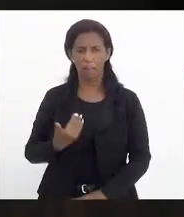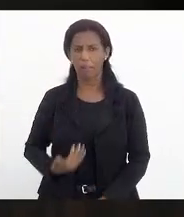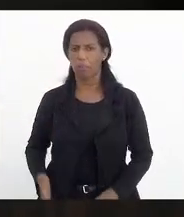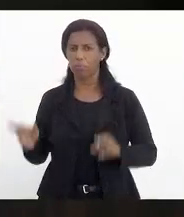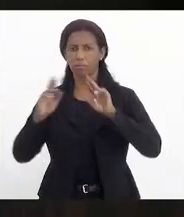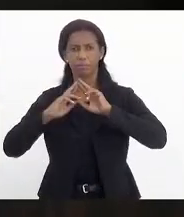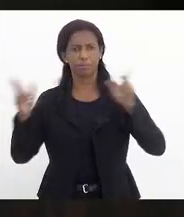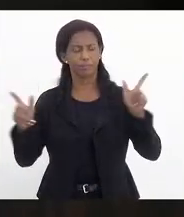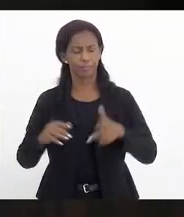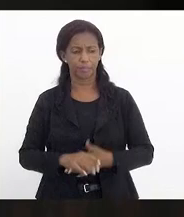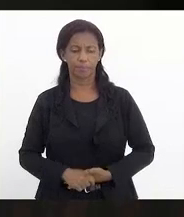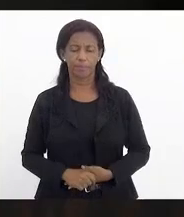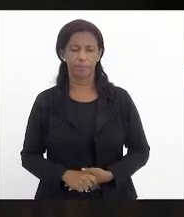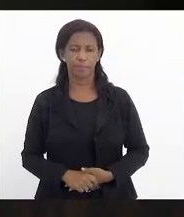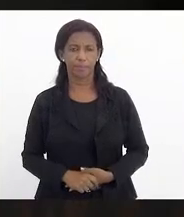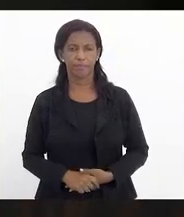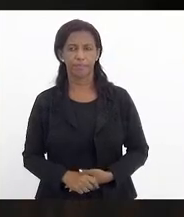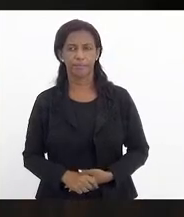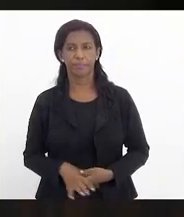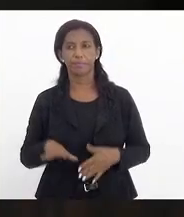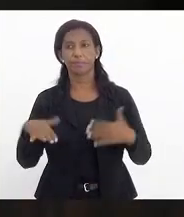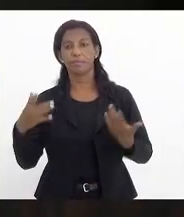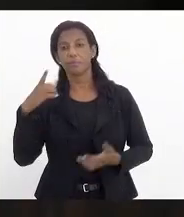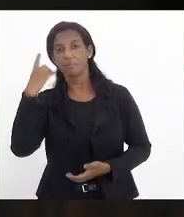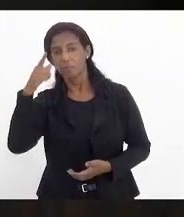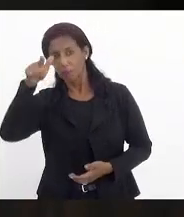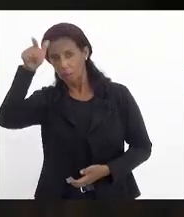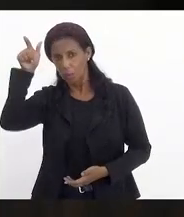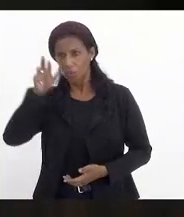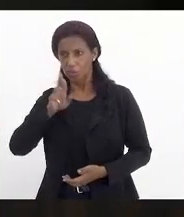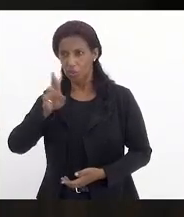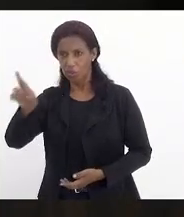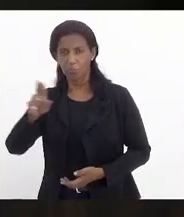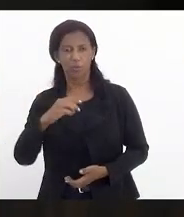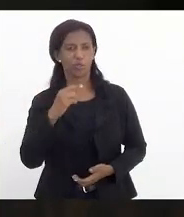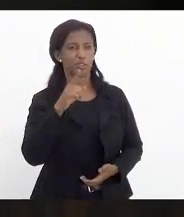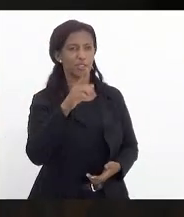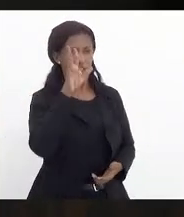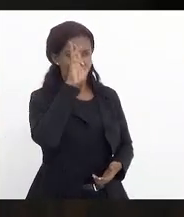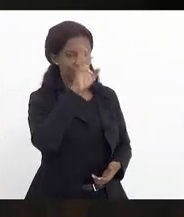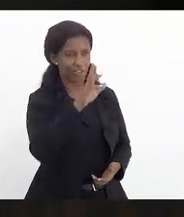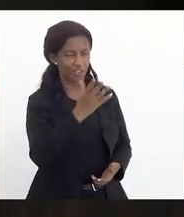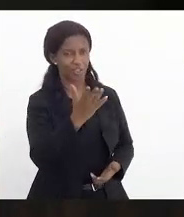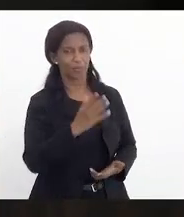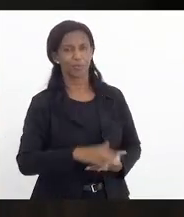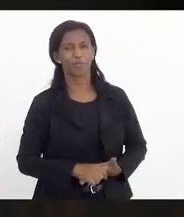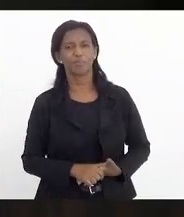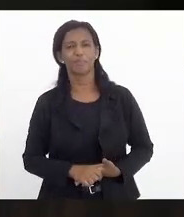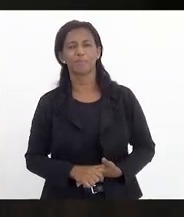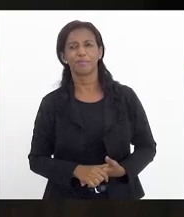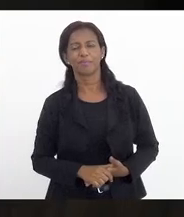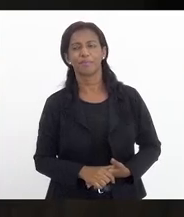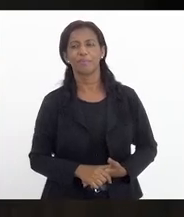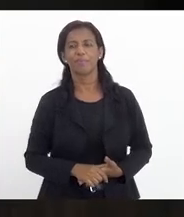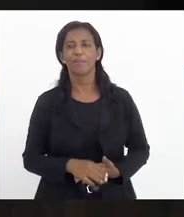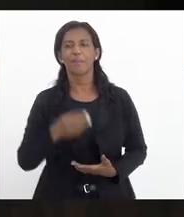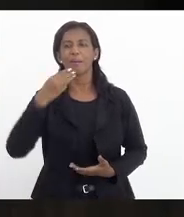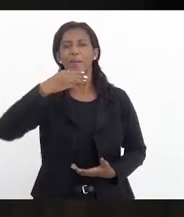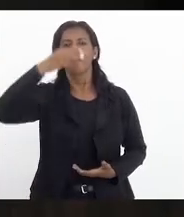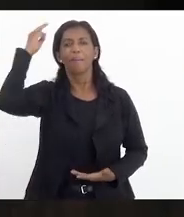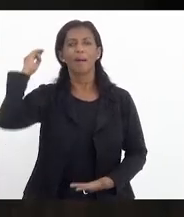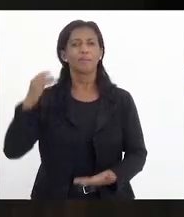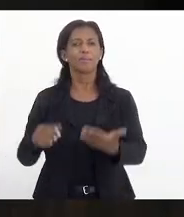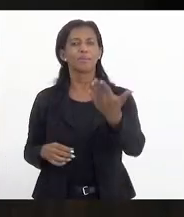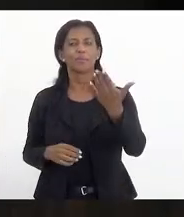assunto. Então, deputado Luiz, respondi a sua questão de ordem, respondi a questão de ordem do deputado Alexandre. Márcio Pacheco, por